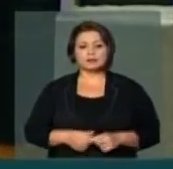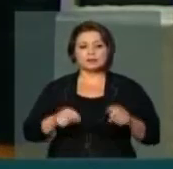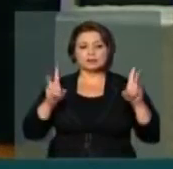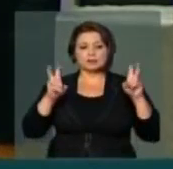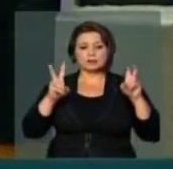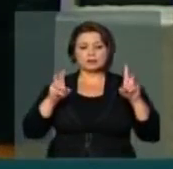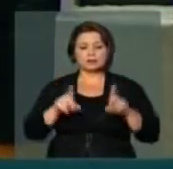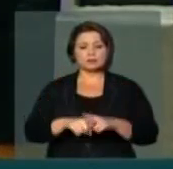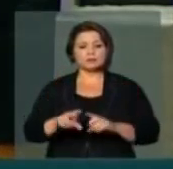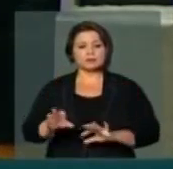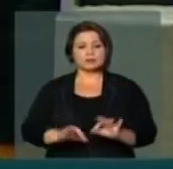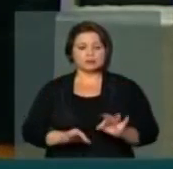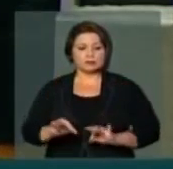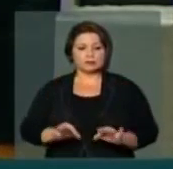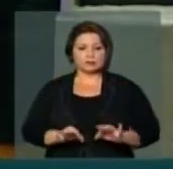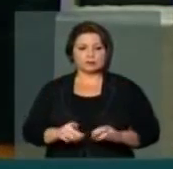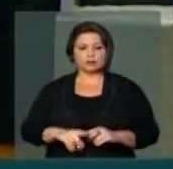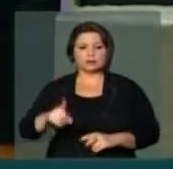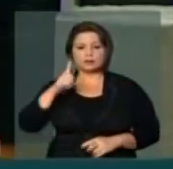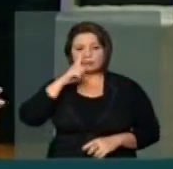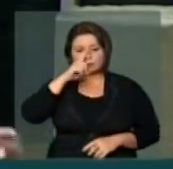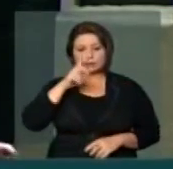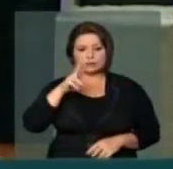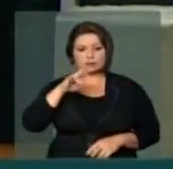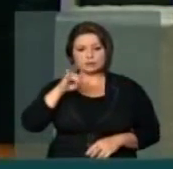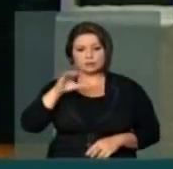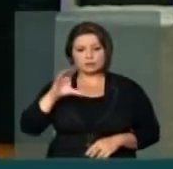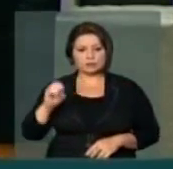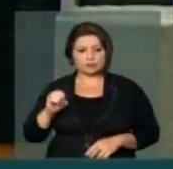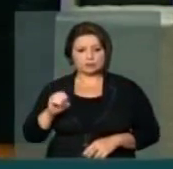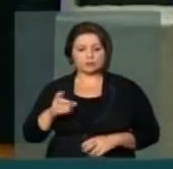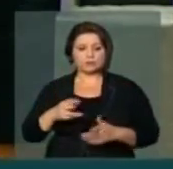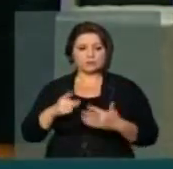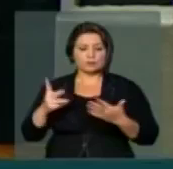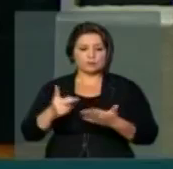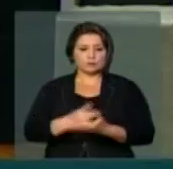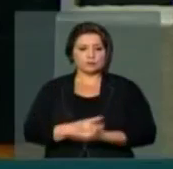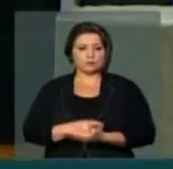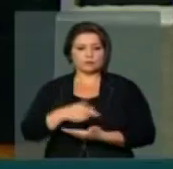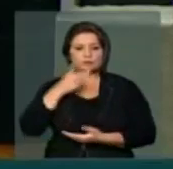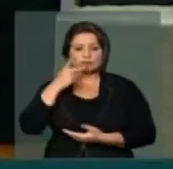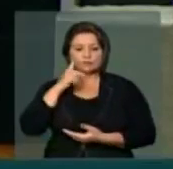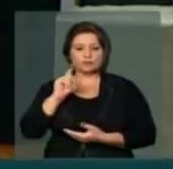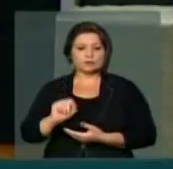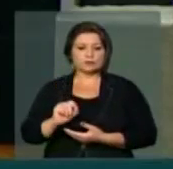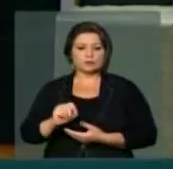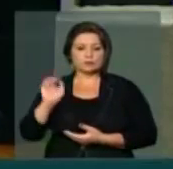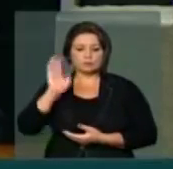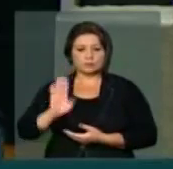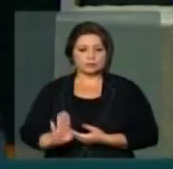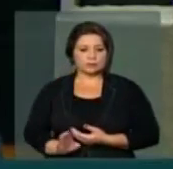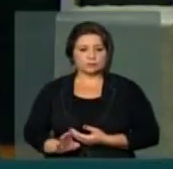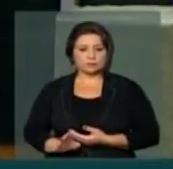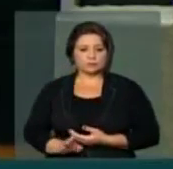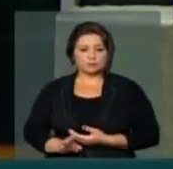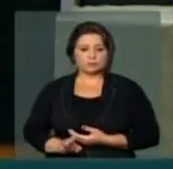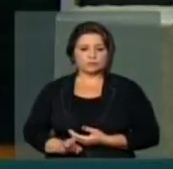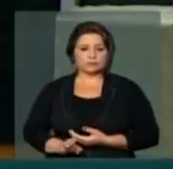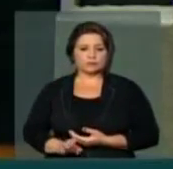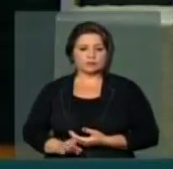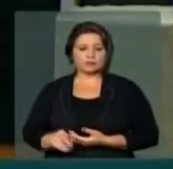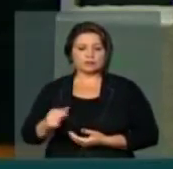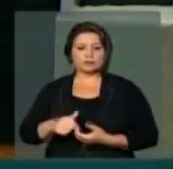de redução de risco de desastres. E falo isso no momento em que o Brasil está